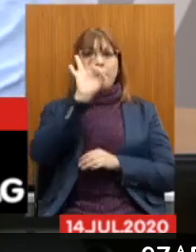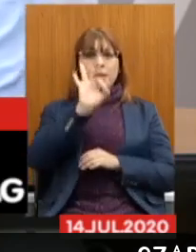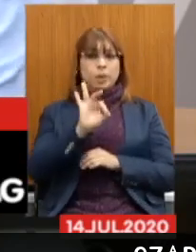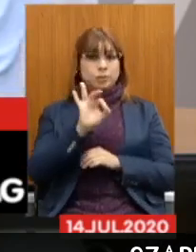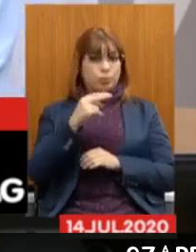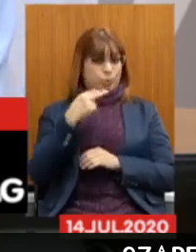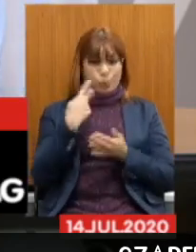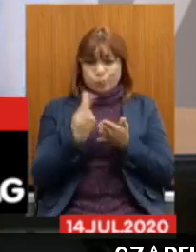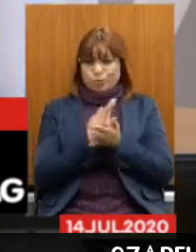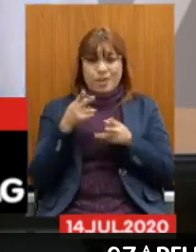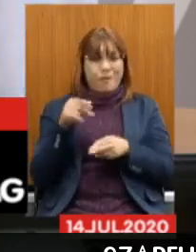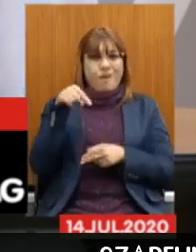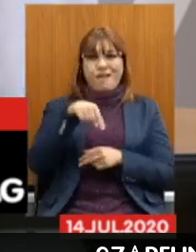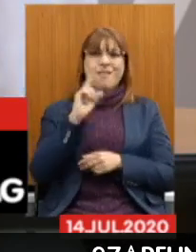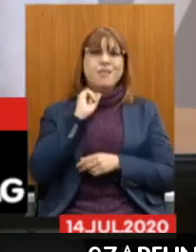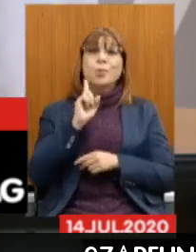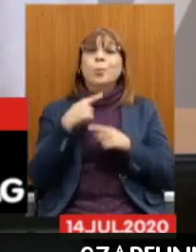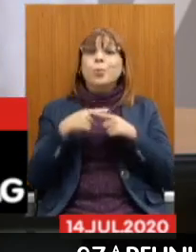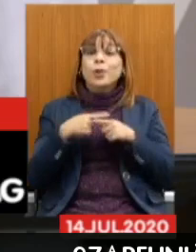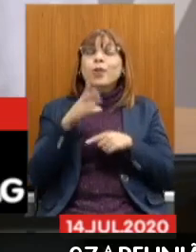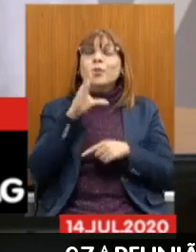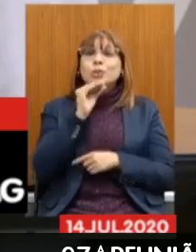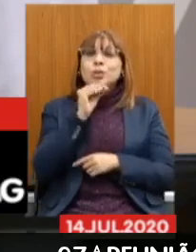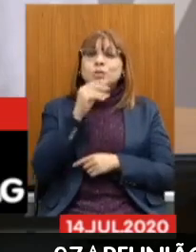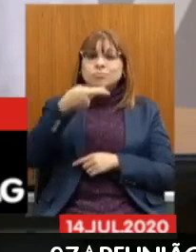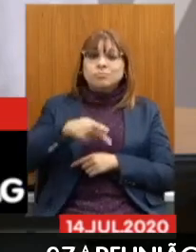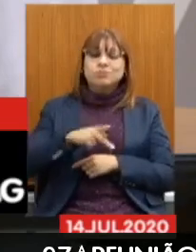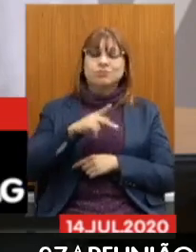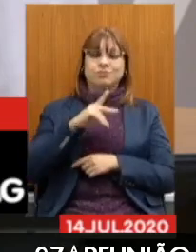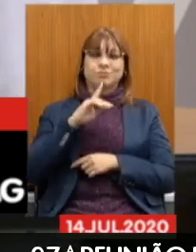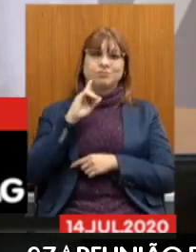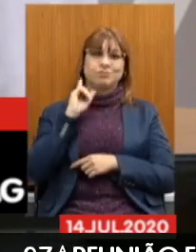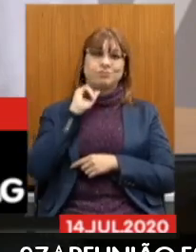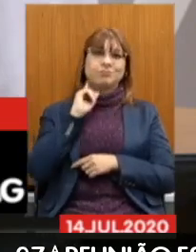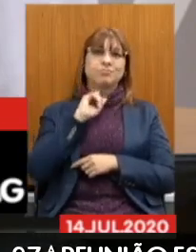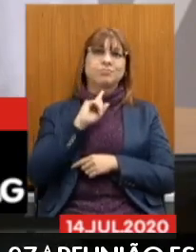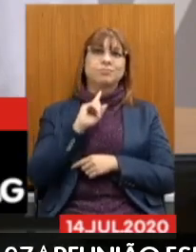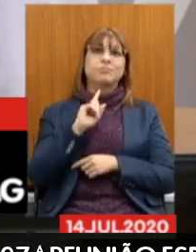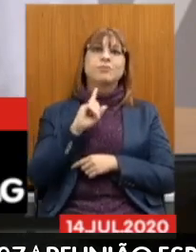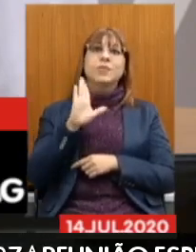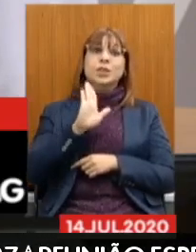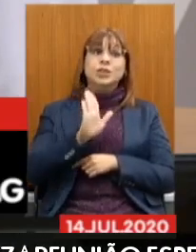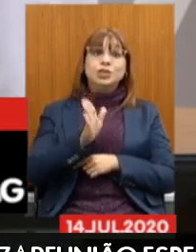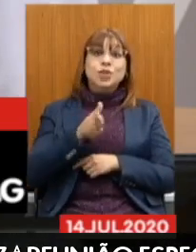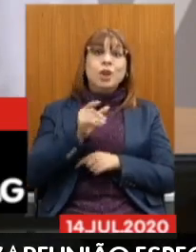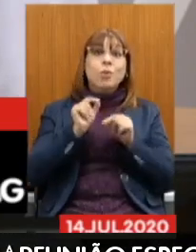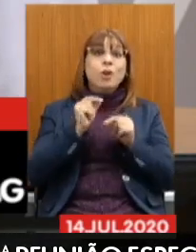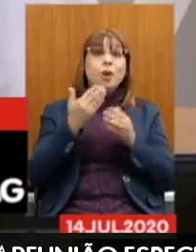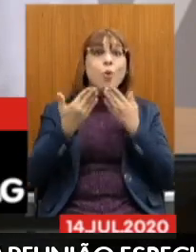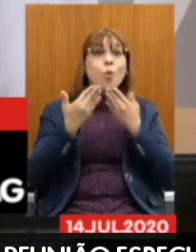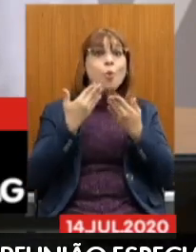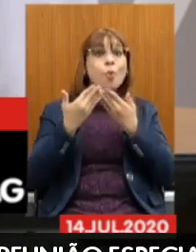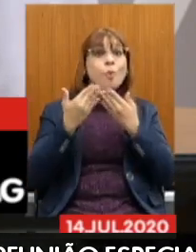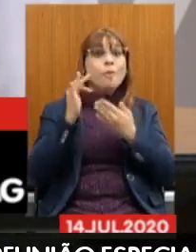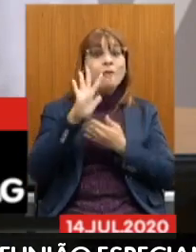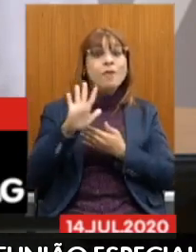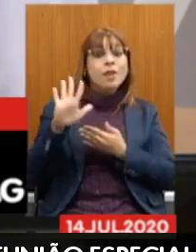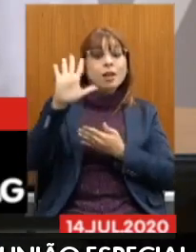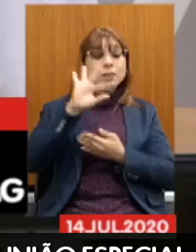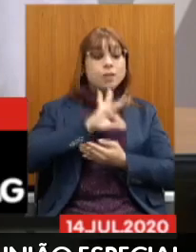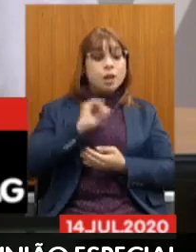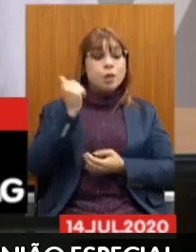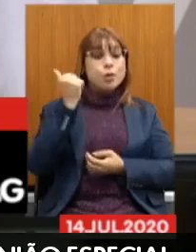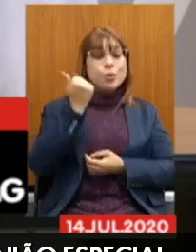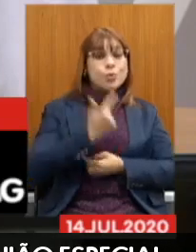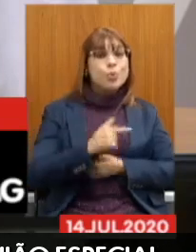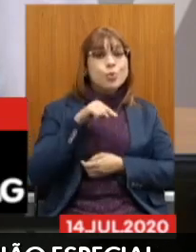Gerais, porque o servidor mineiro recebe significativamente remuneração inferior à remuneração federal.